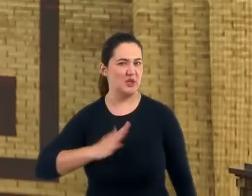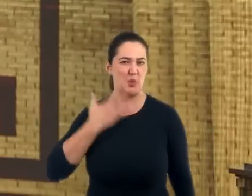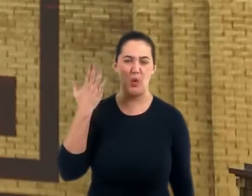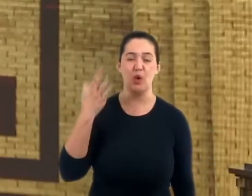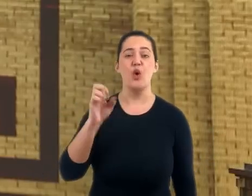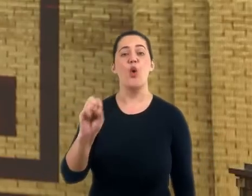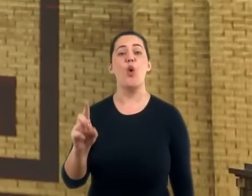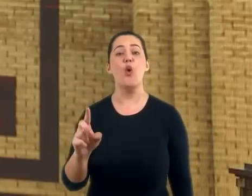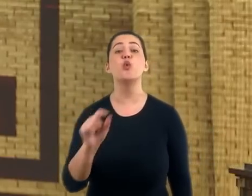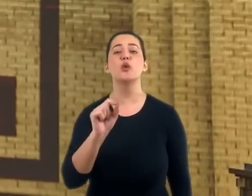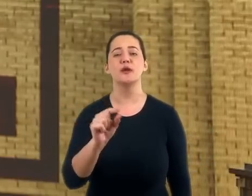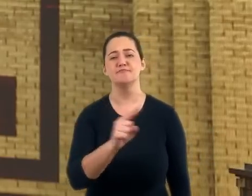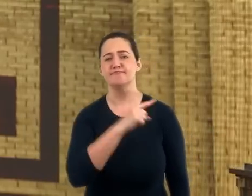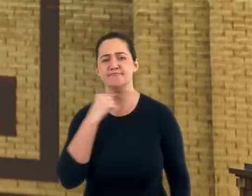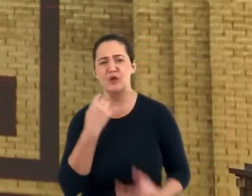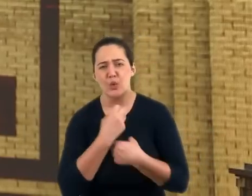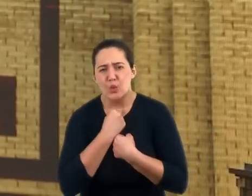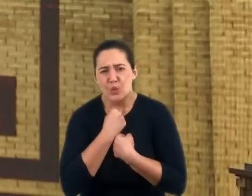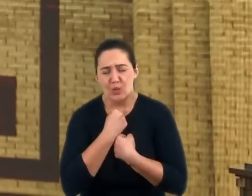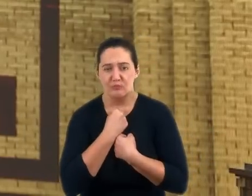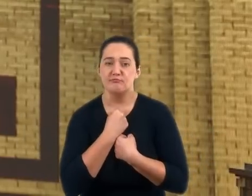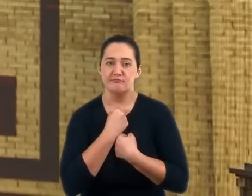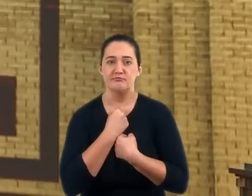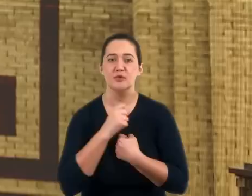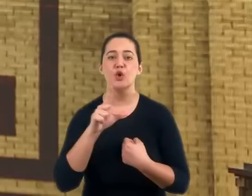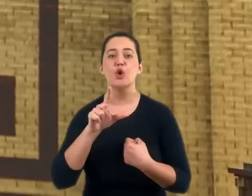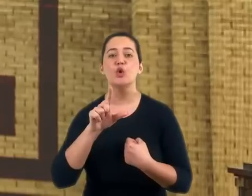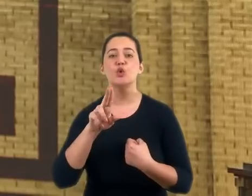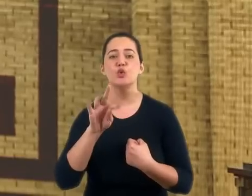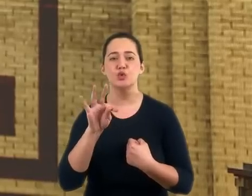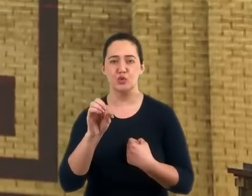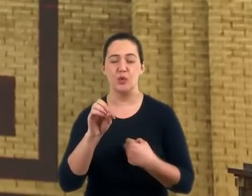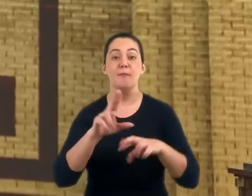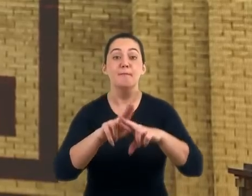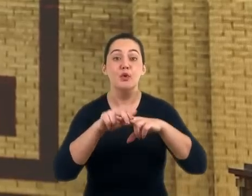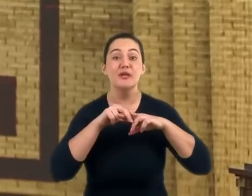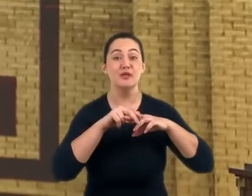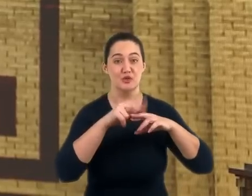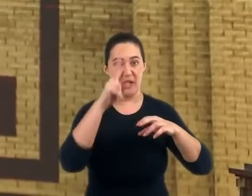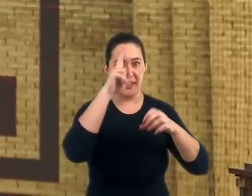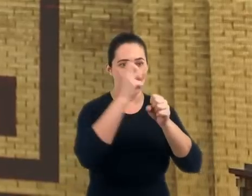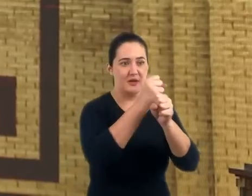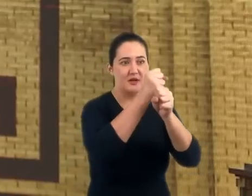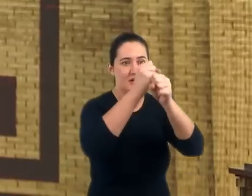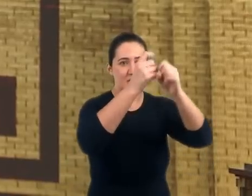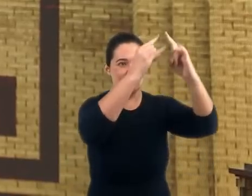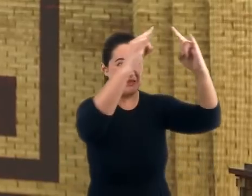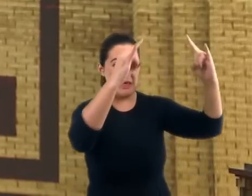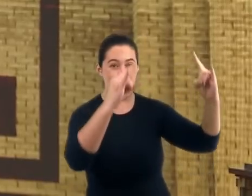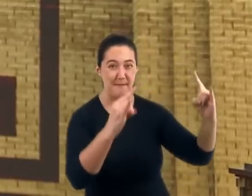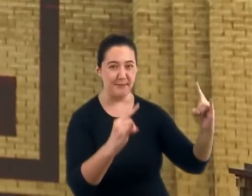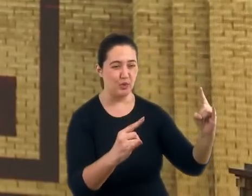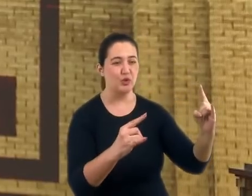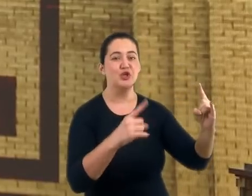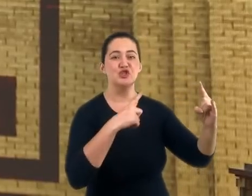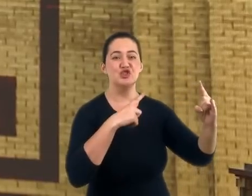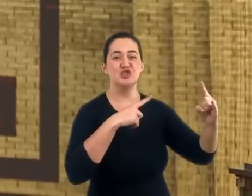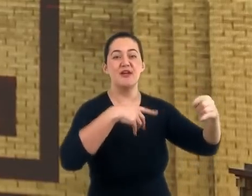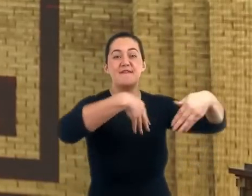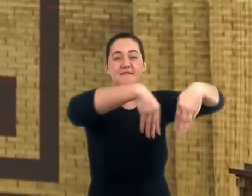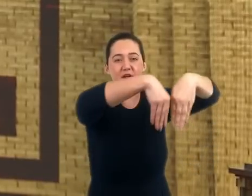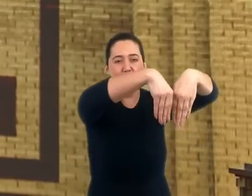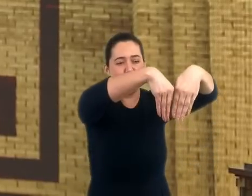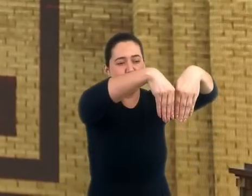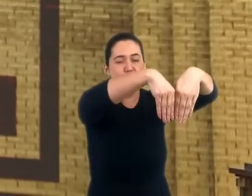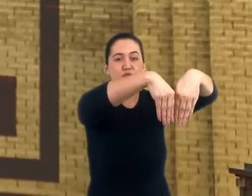de luto. Portanto, o fato do véu se rasgar de alto a baixo ali no Templo de Jerusalém era um símbolo do quanto